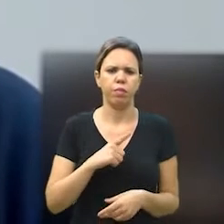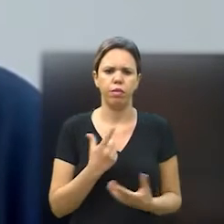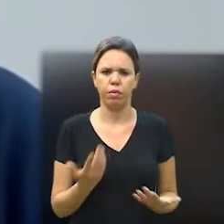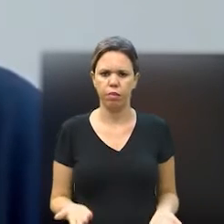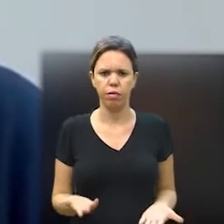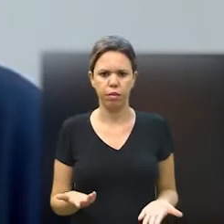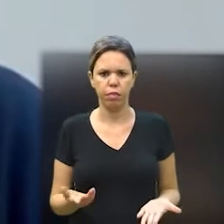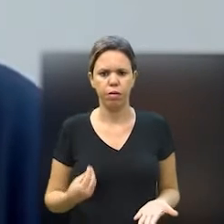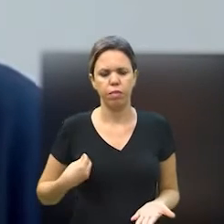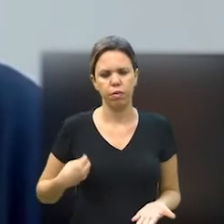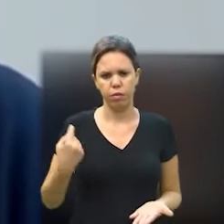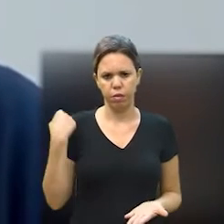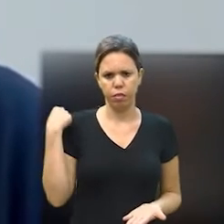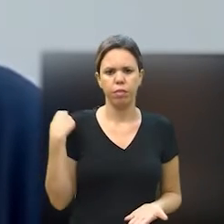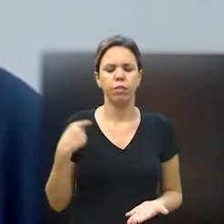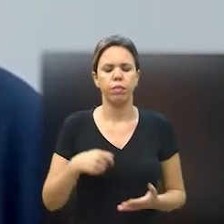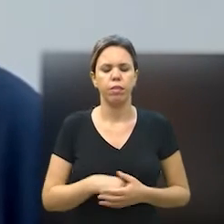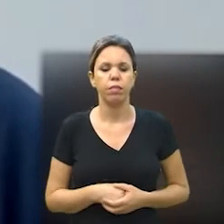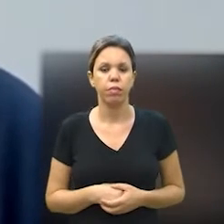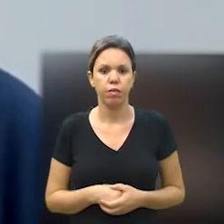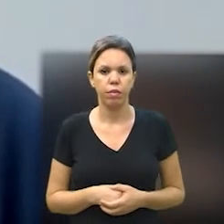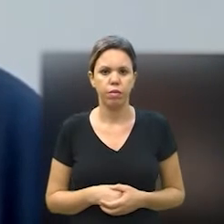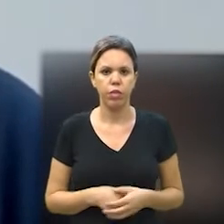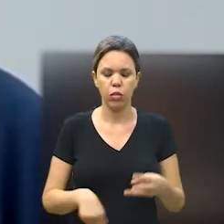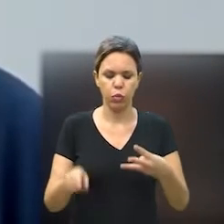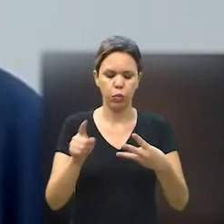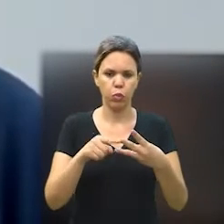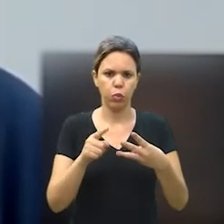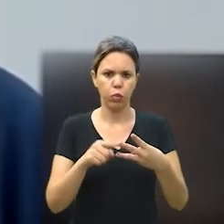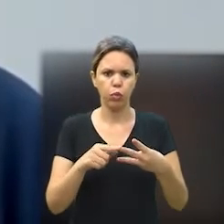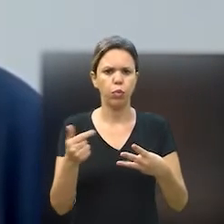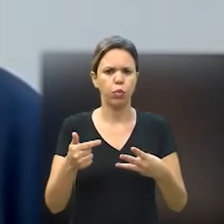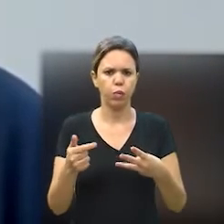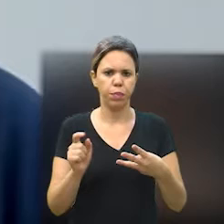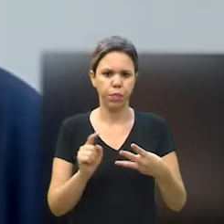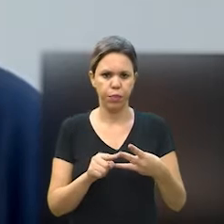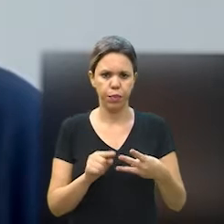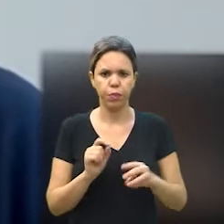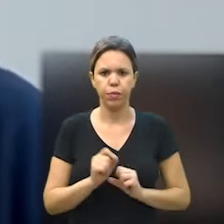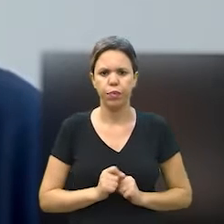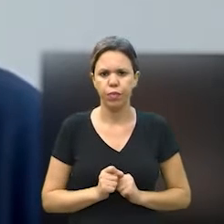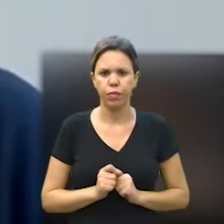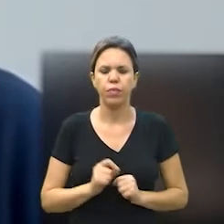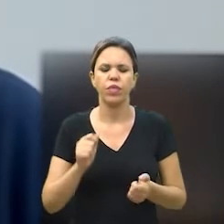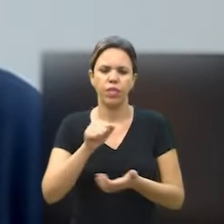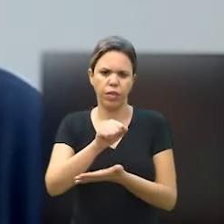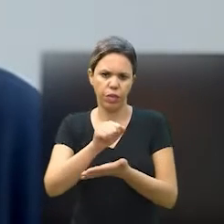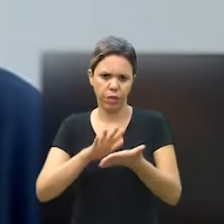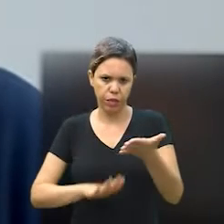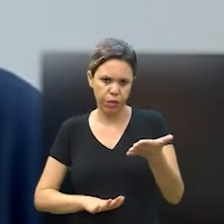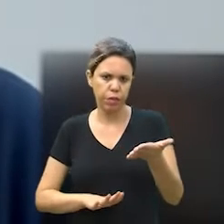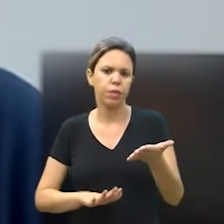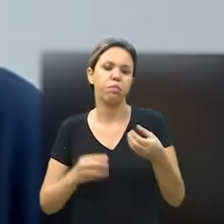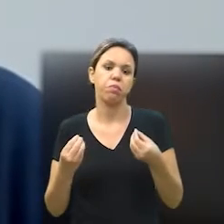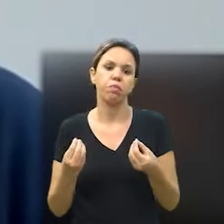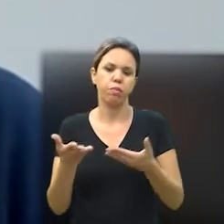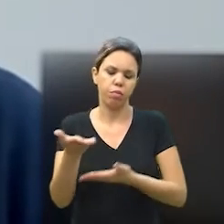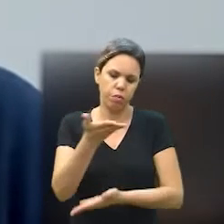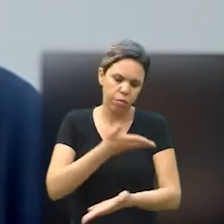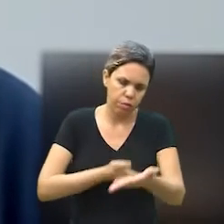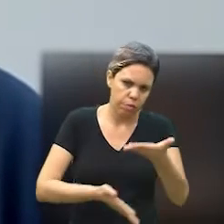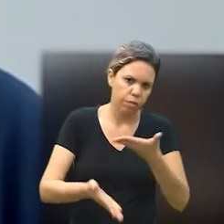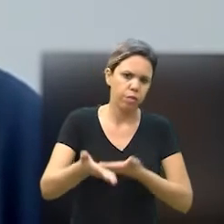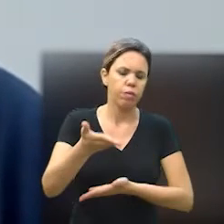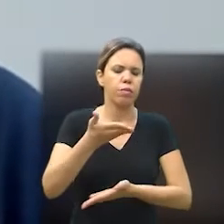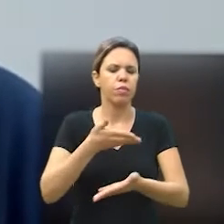da que existia anteriormente. O segundo ponto são as atividades de